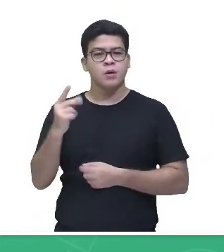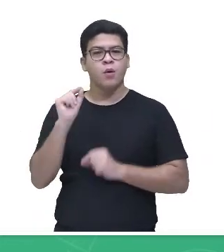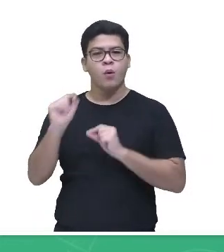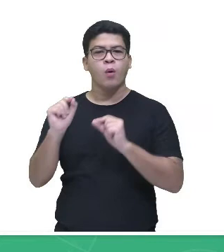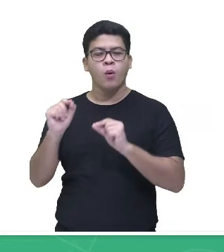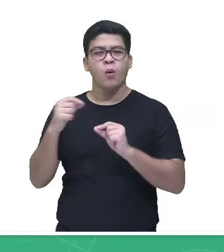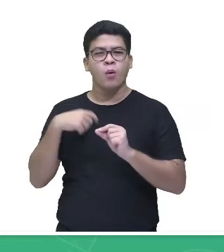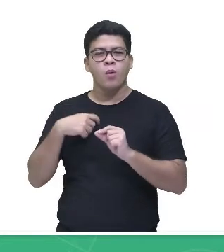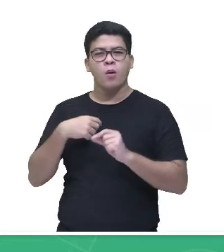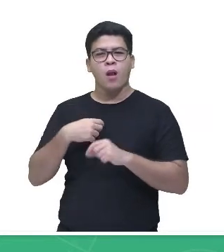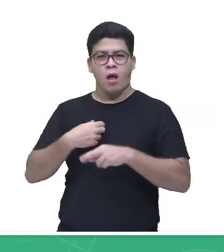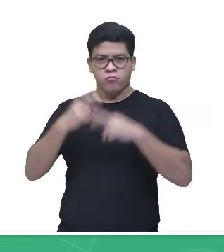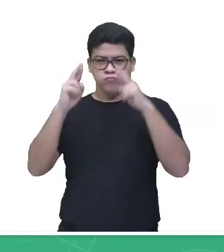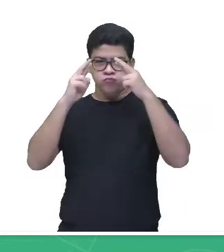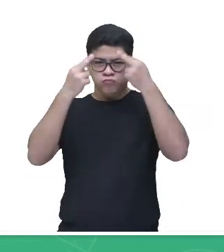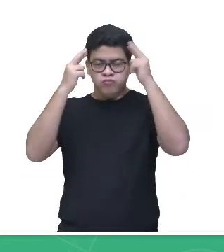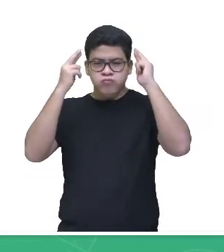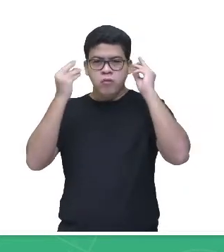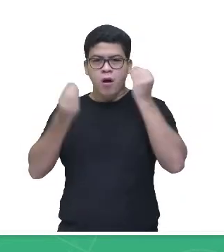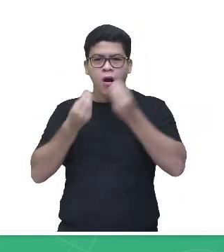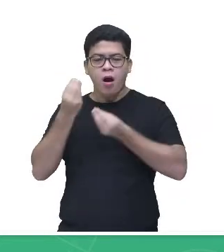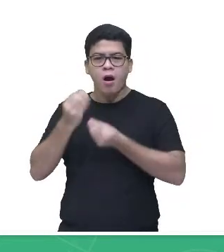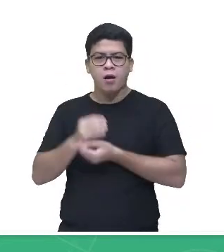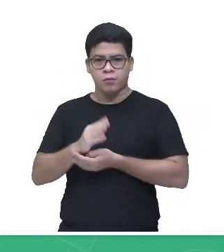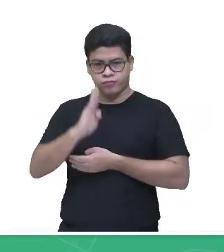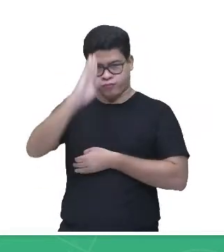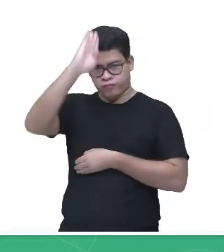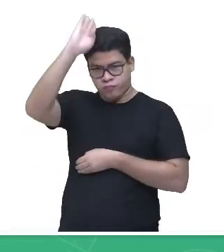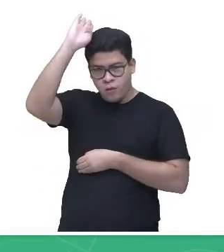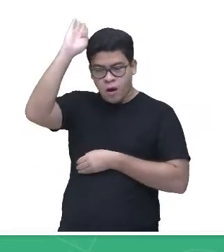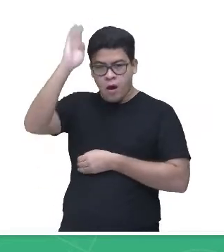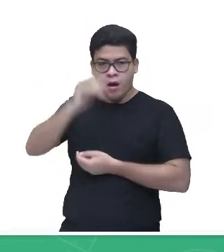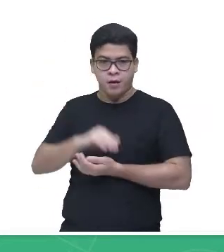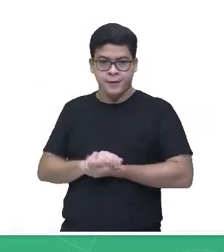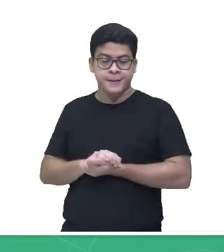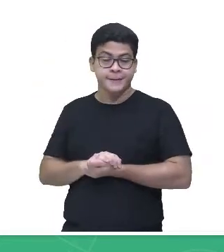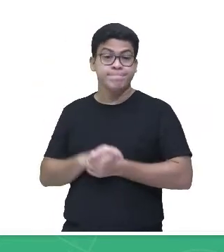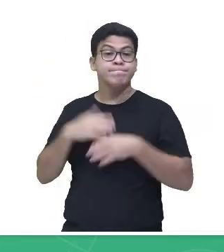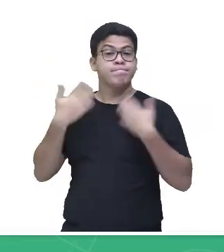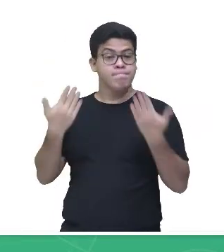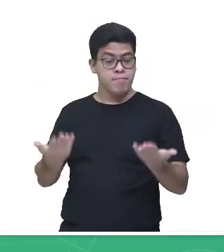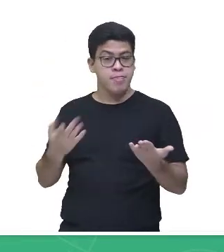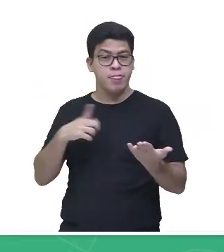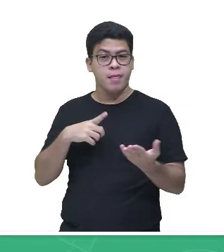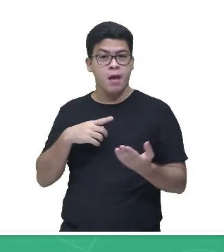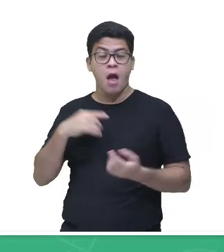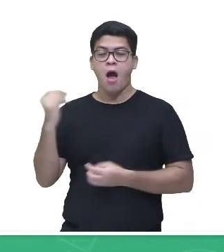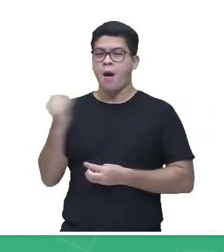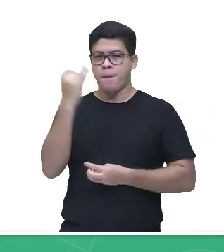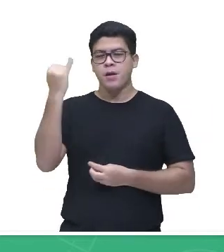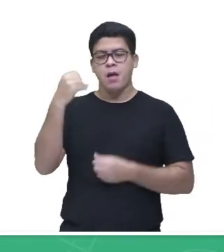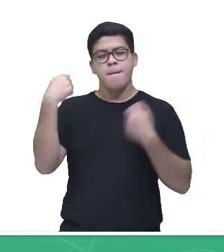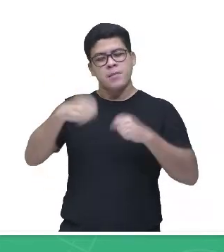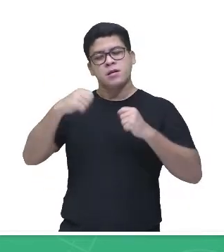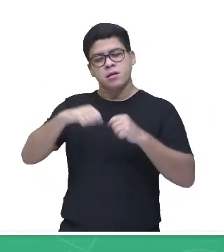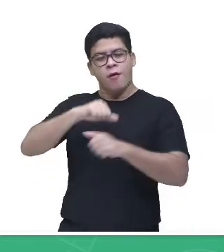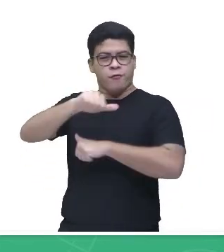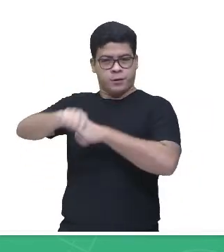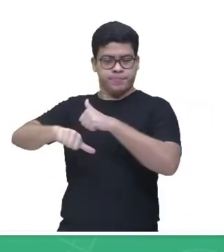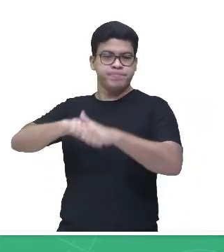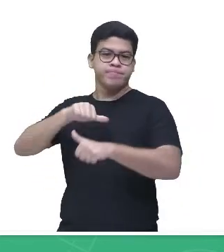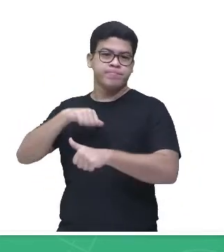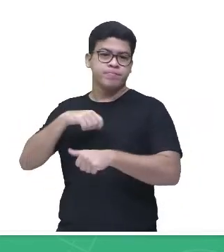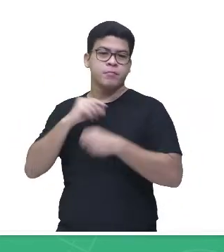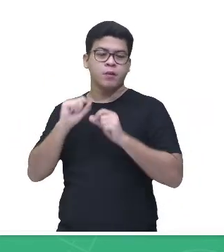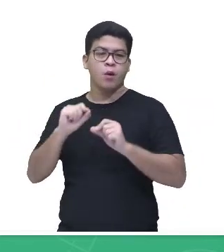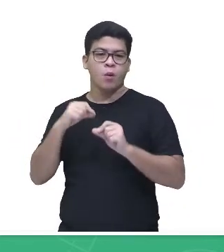Império Romano. Então, o que ele fez, gente? Ele começou a perceber que era necessário mudanças. Então, uma das primeiras mudanças